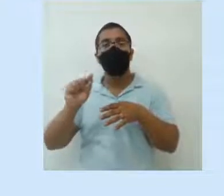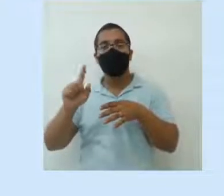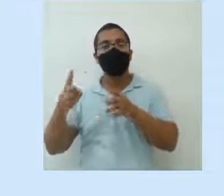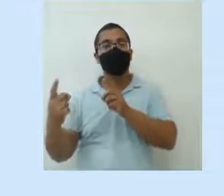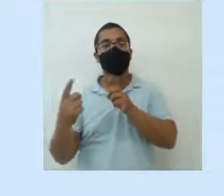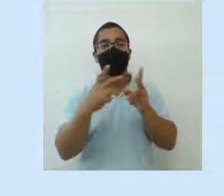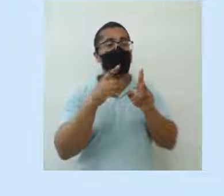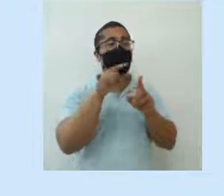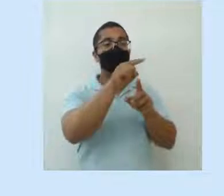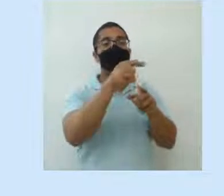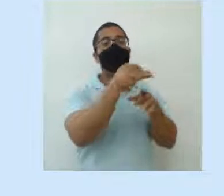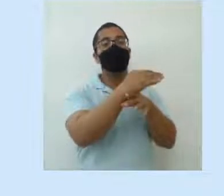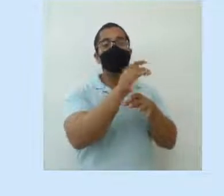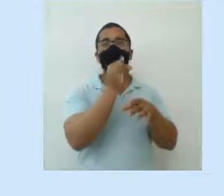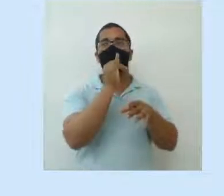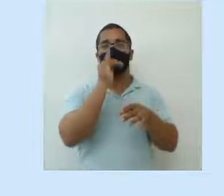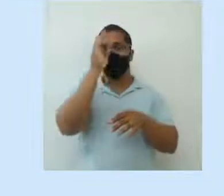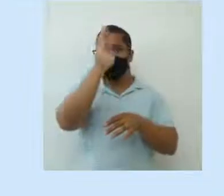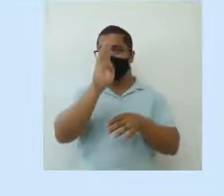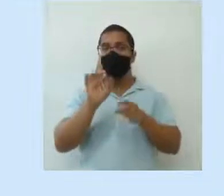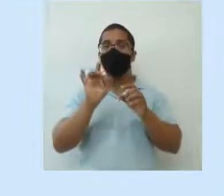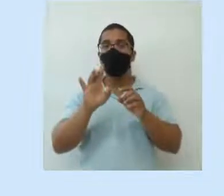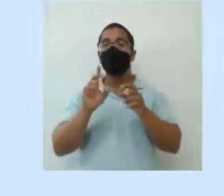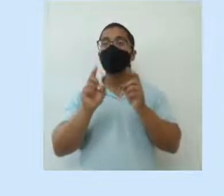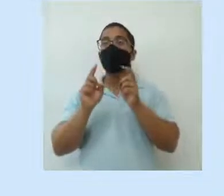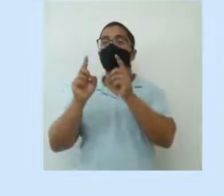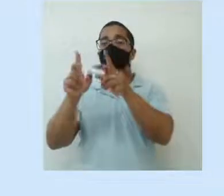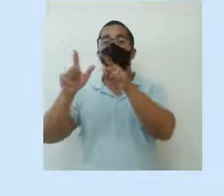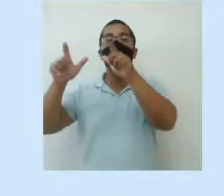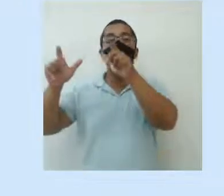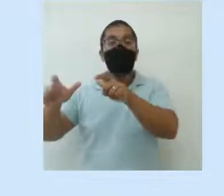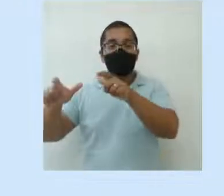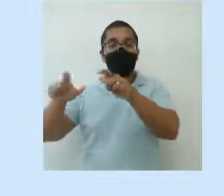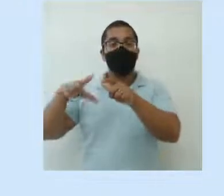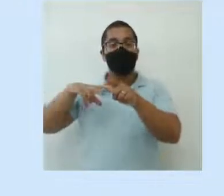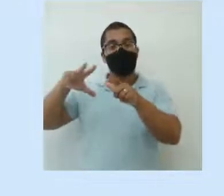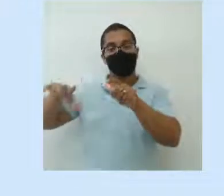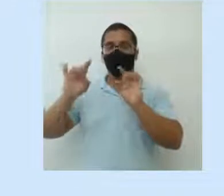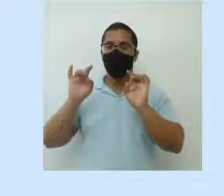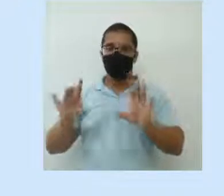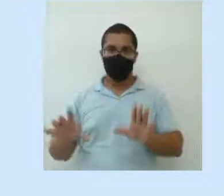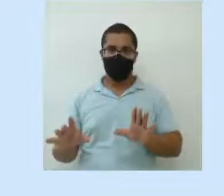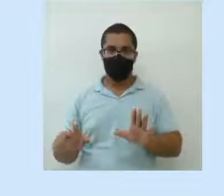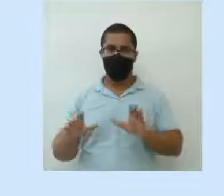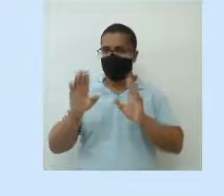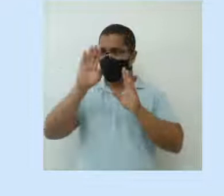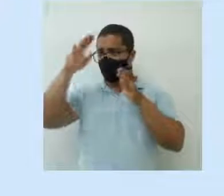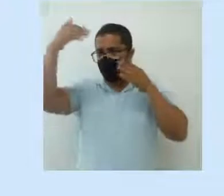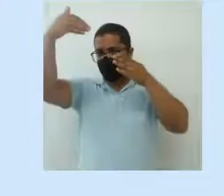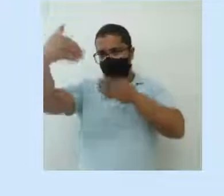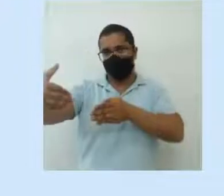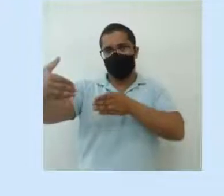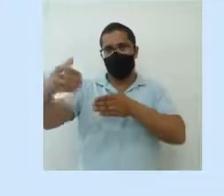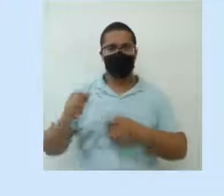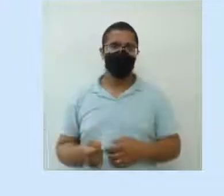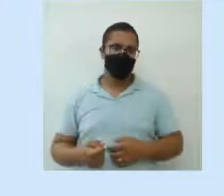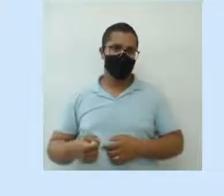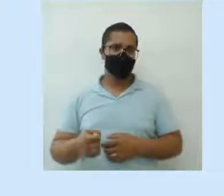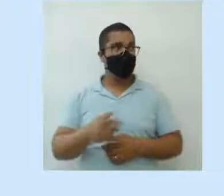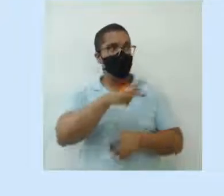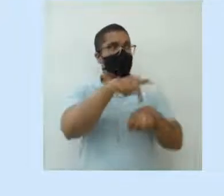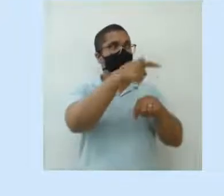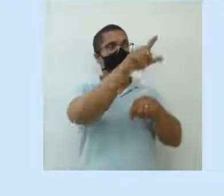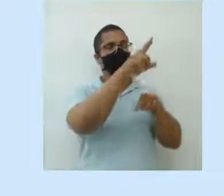metrópole, né? No caso, o Brasil só poderia comercializar com Portugal. Então utilizou o que? Uma larga escala de forma de